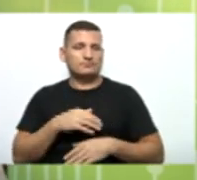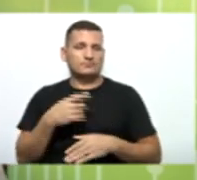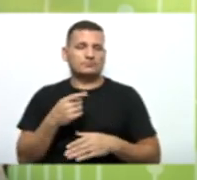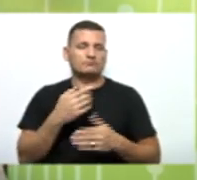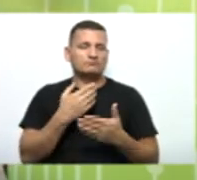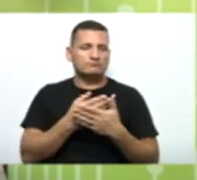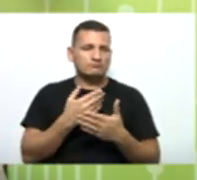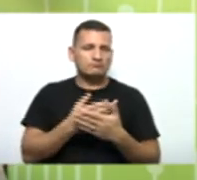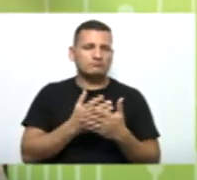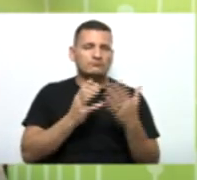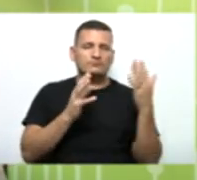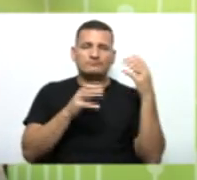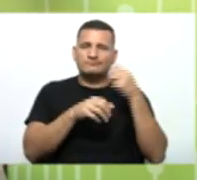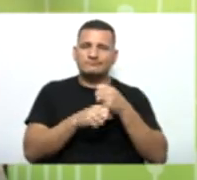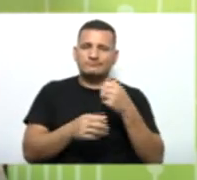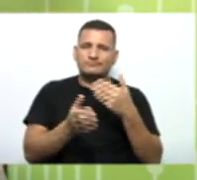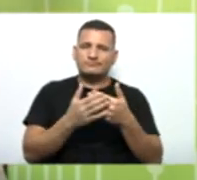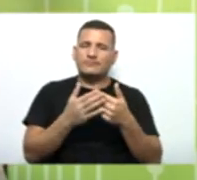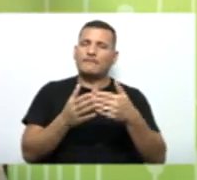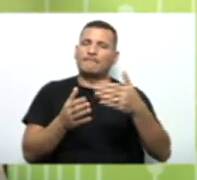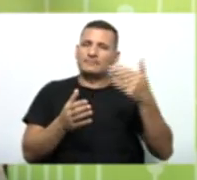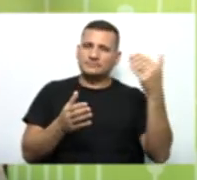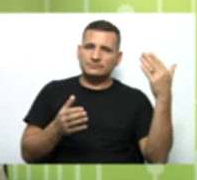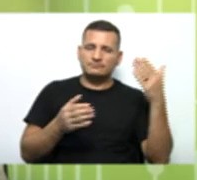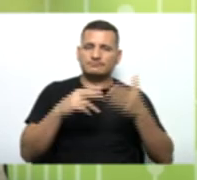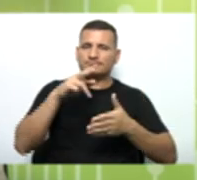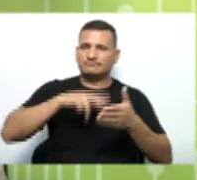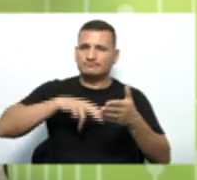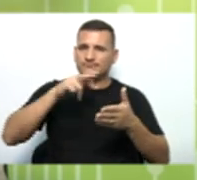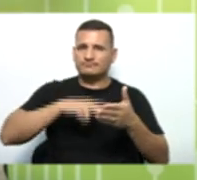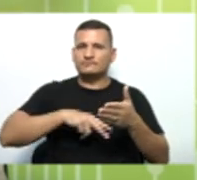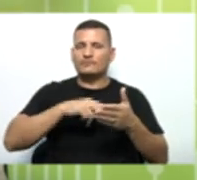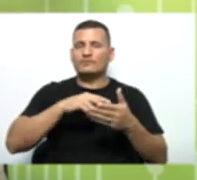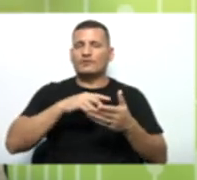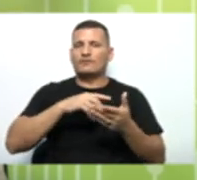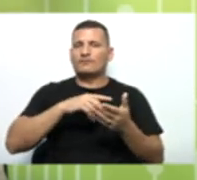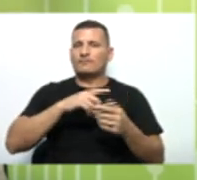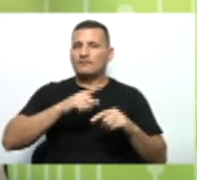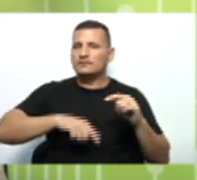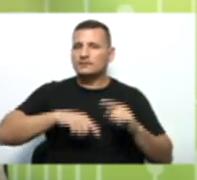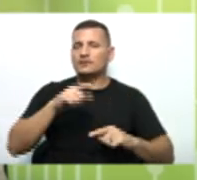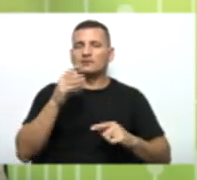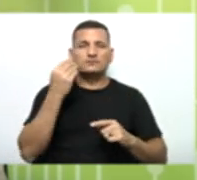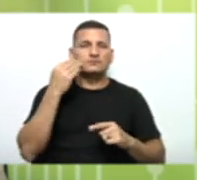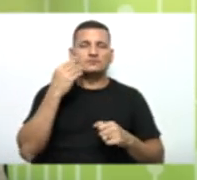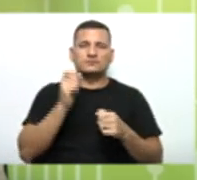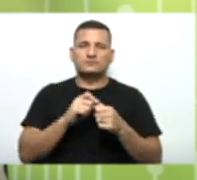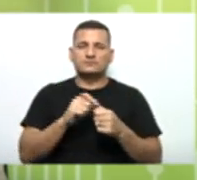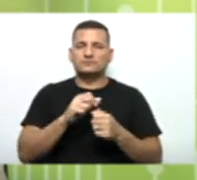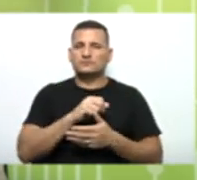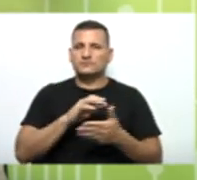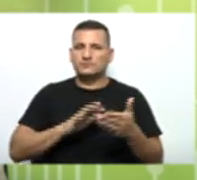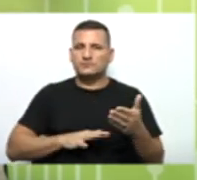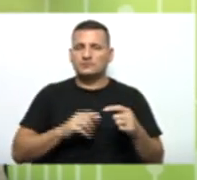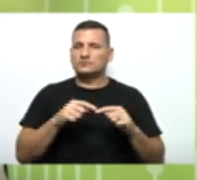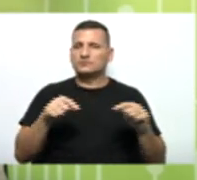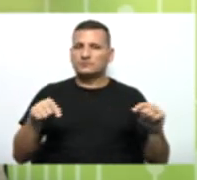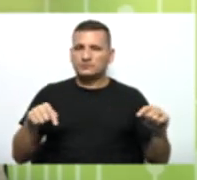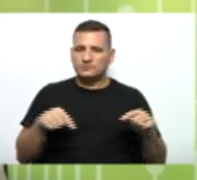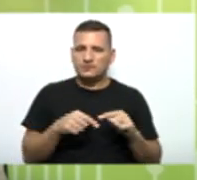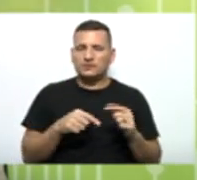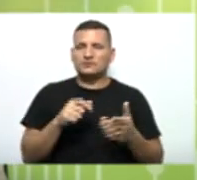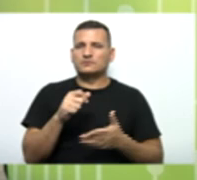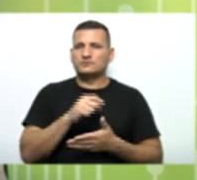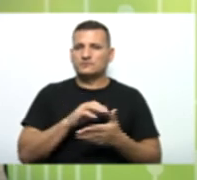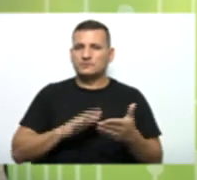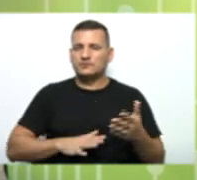essas aulas, assiste as aulas novamente, leia o material, tenta fazer as atividades de percurso, as atividades de sala, a participação de vocês